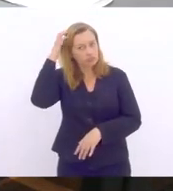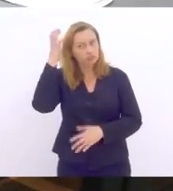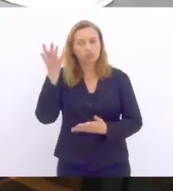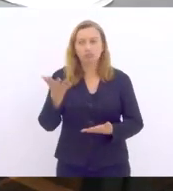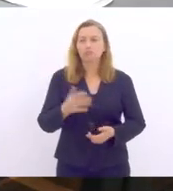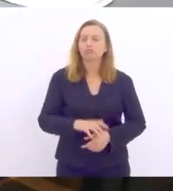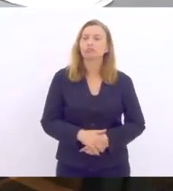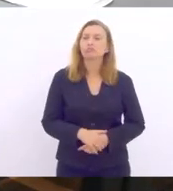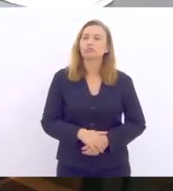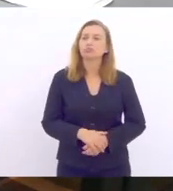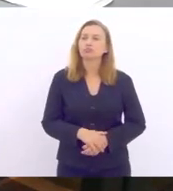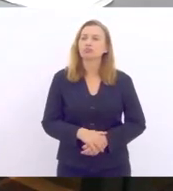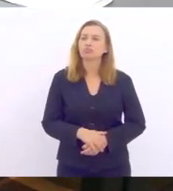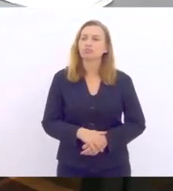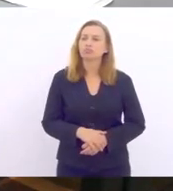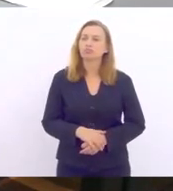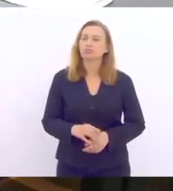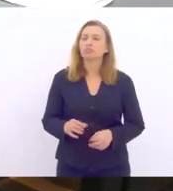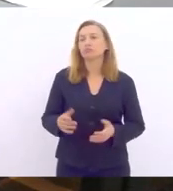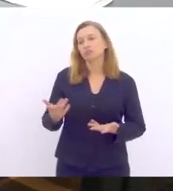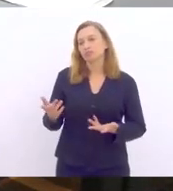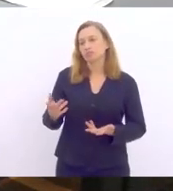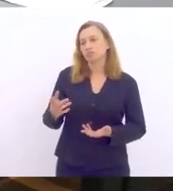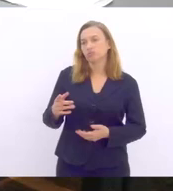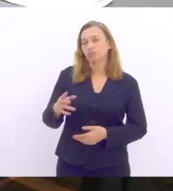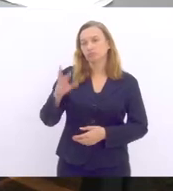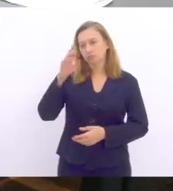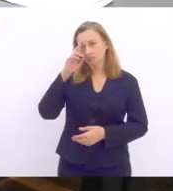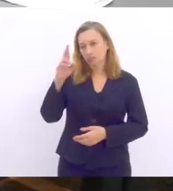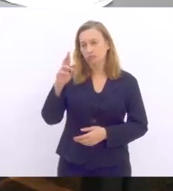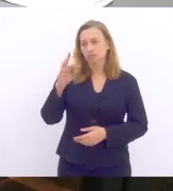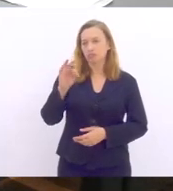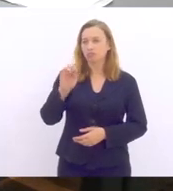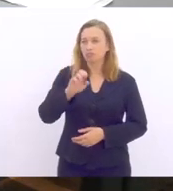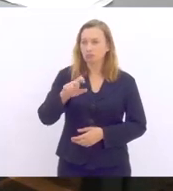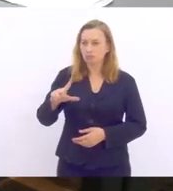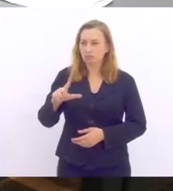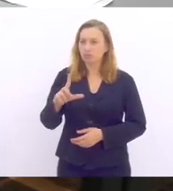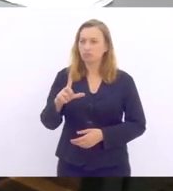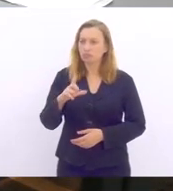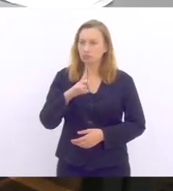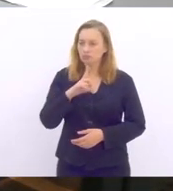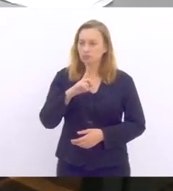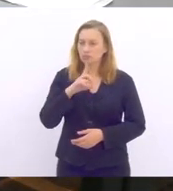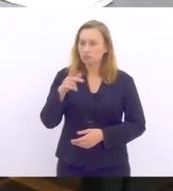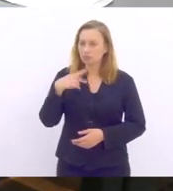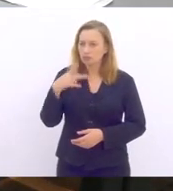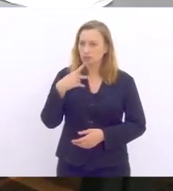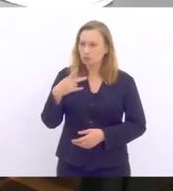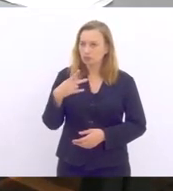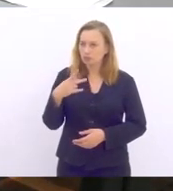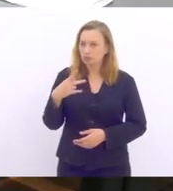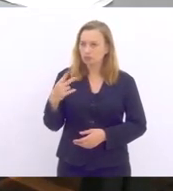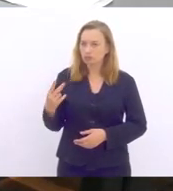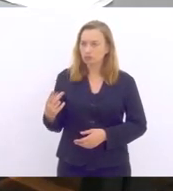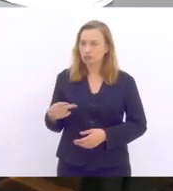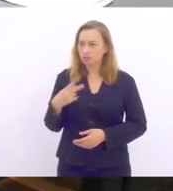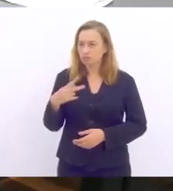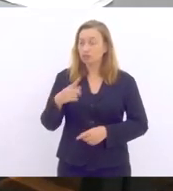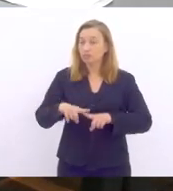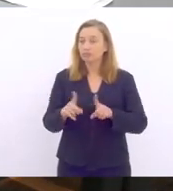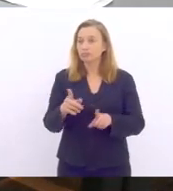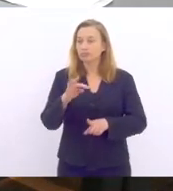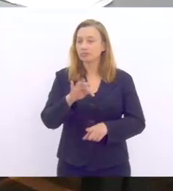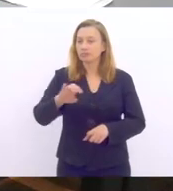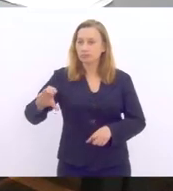contraditório, embora o tenente-coronel Paul Habner, né, tenha enaltecido esse princípio, mas o TAC